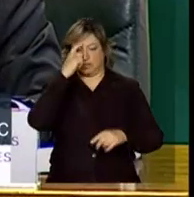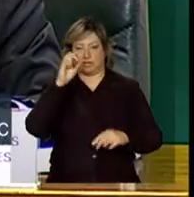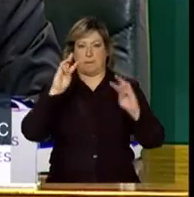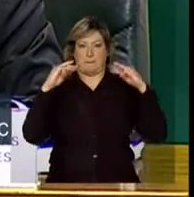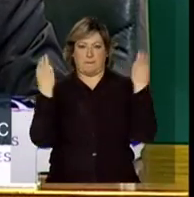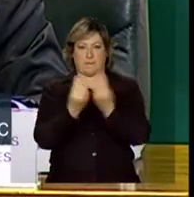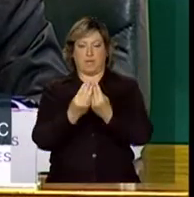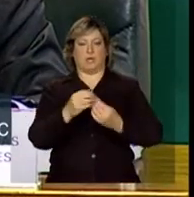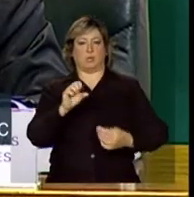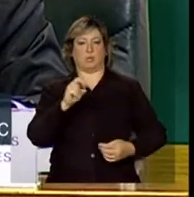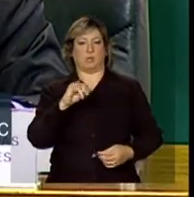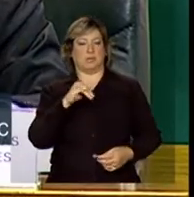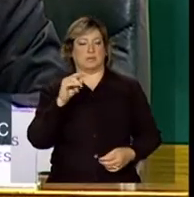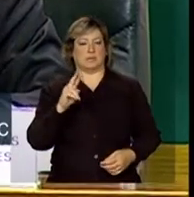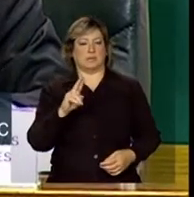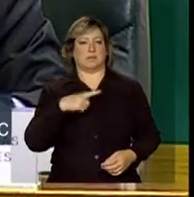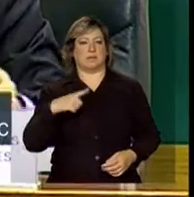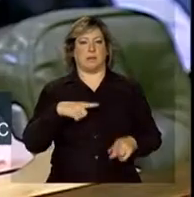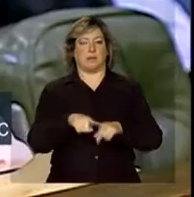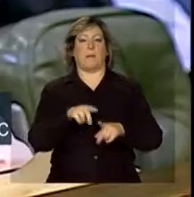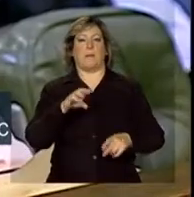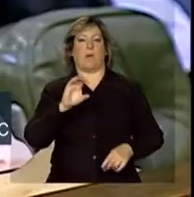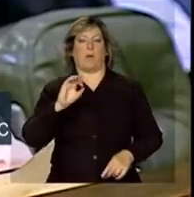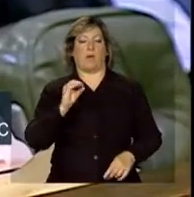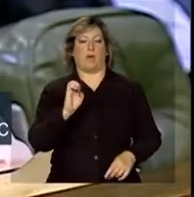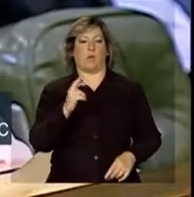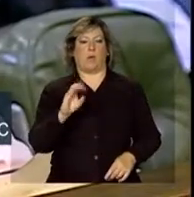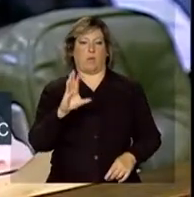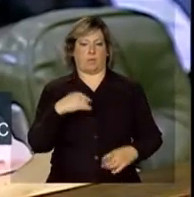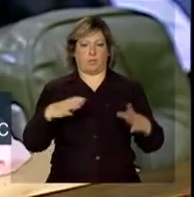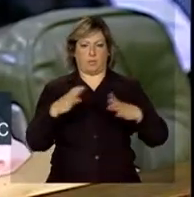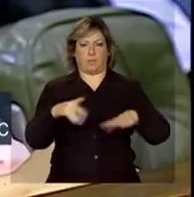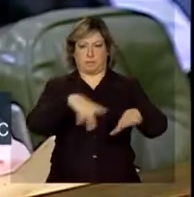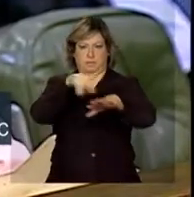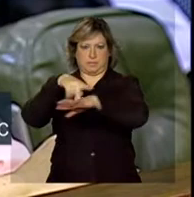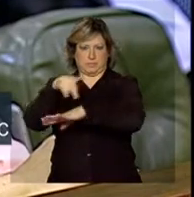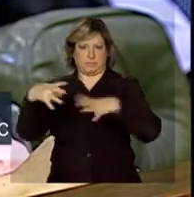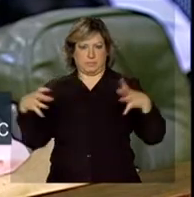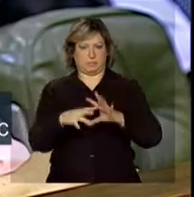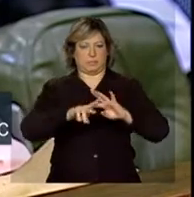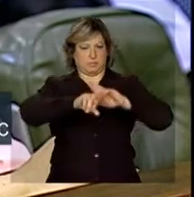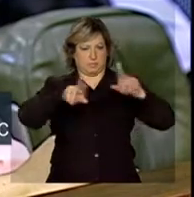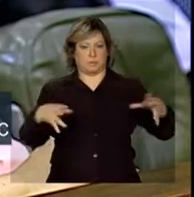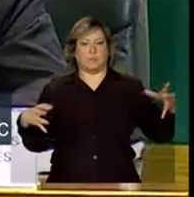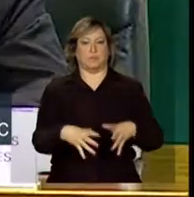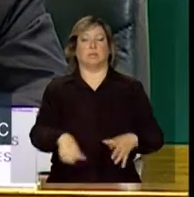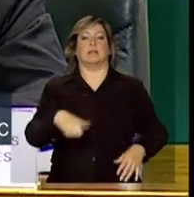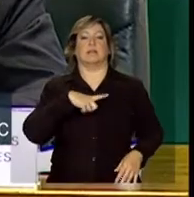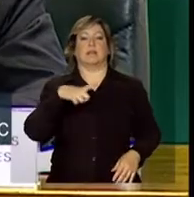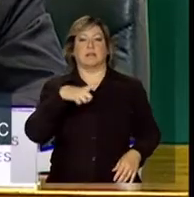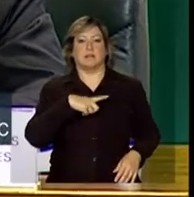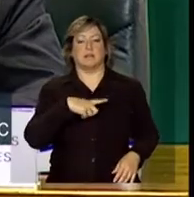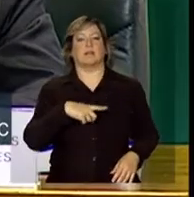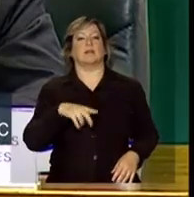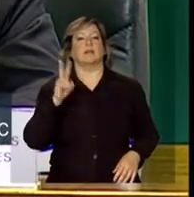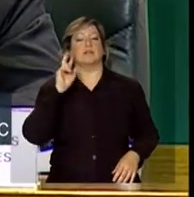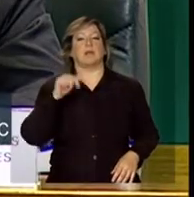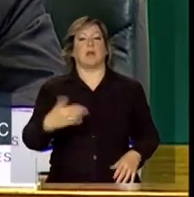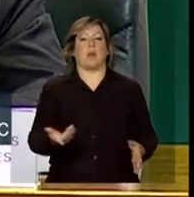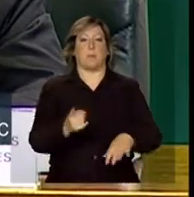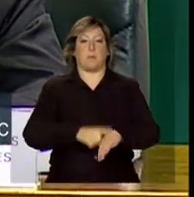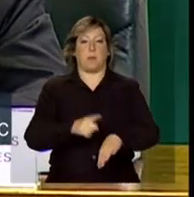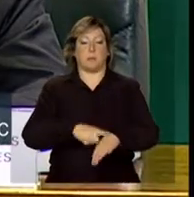com Rússia Suíça Turquia União Europeia a identificação de Barreiras inédita vai lhe dizer está sendo no momento